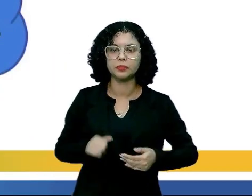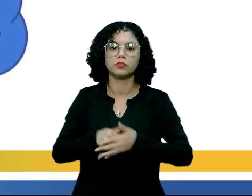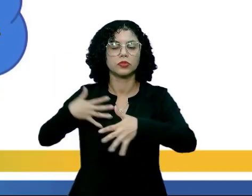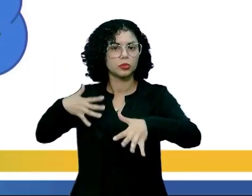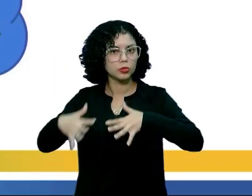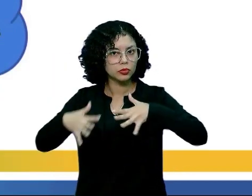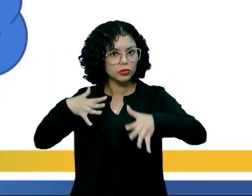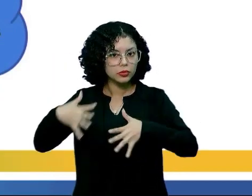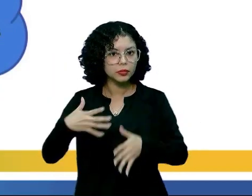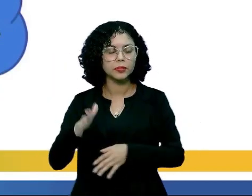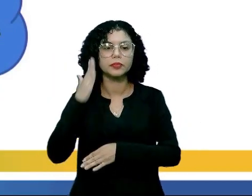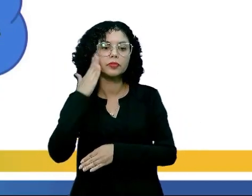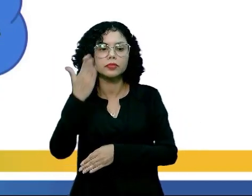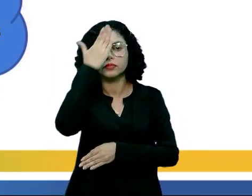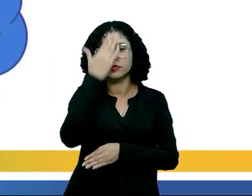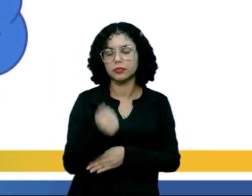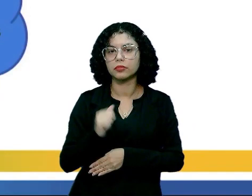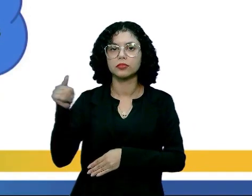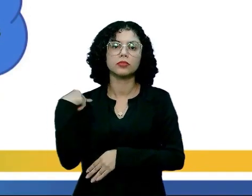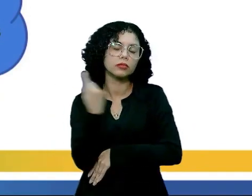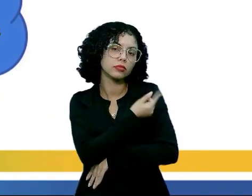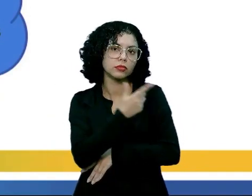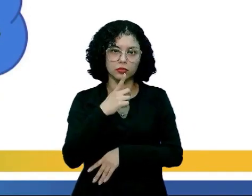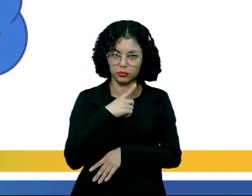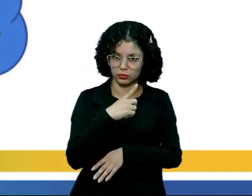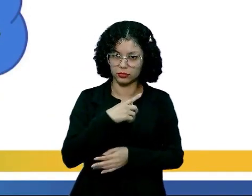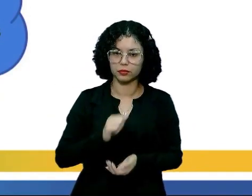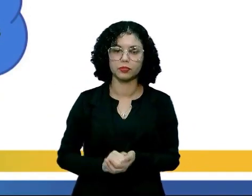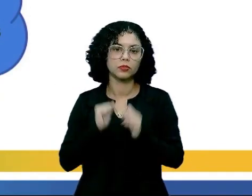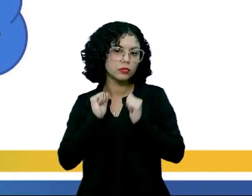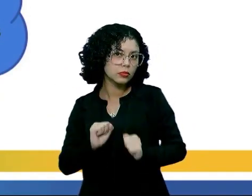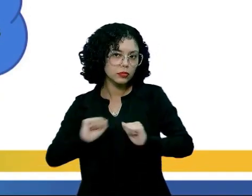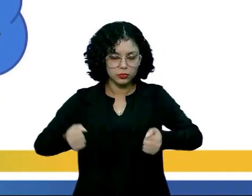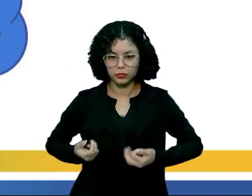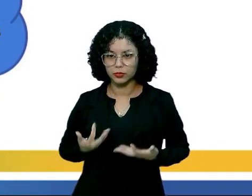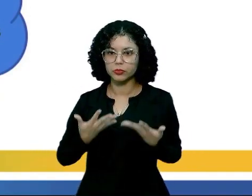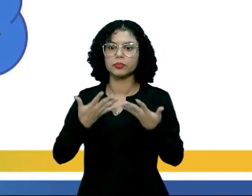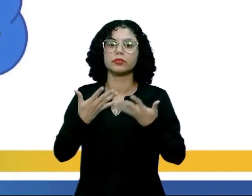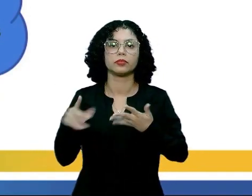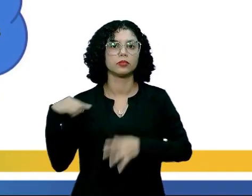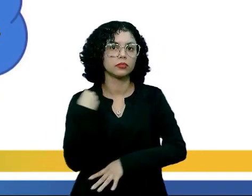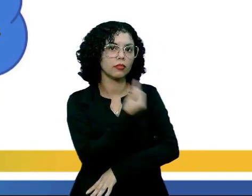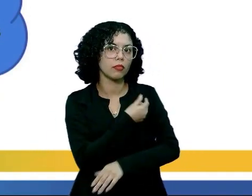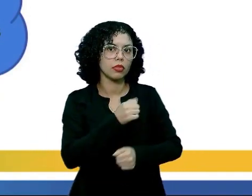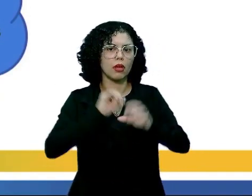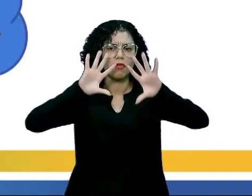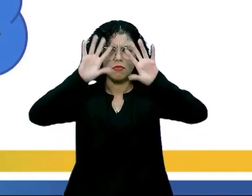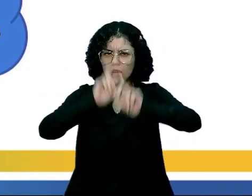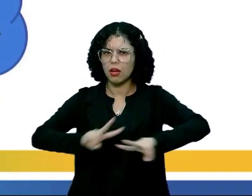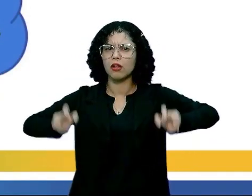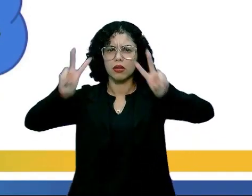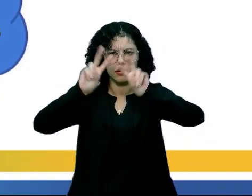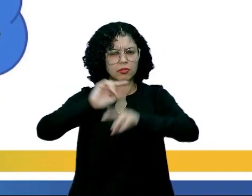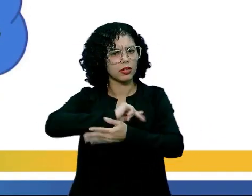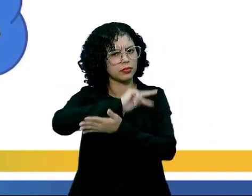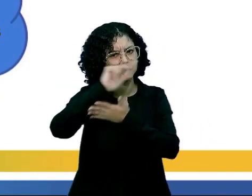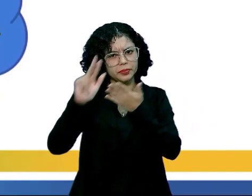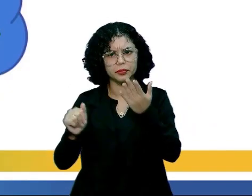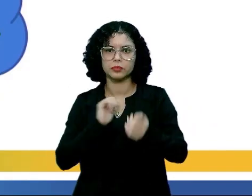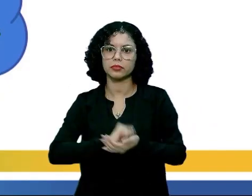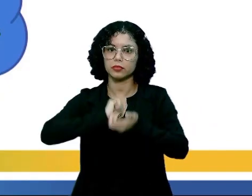movimento que é essa compreensão de saberes que a gente vai ter e eles podem se manifestar nessa nossa Nuvem de informação